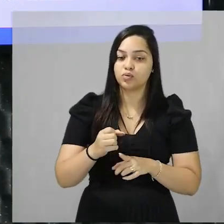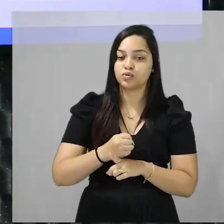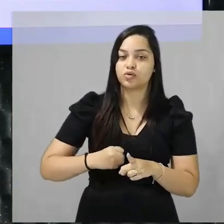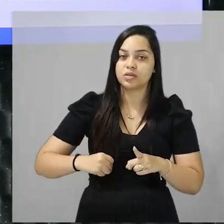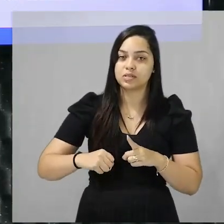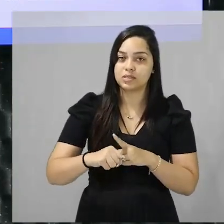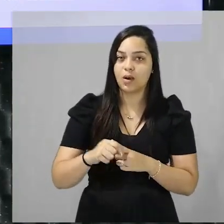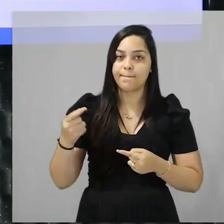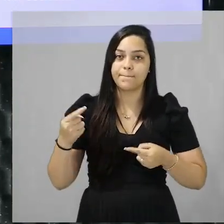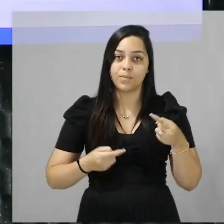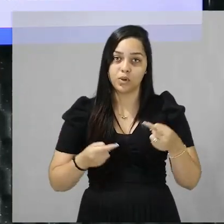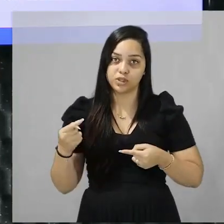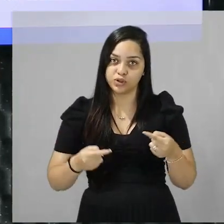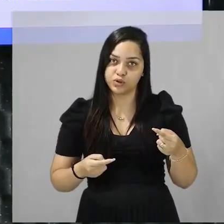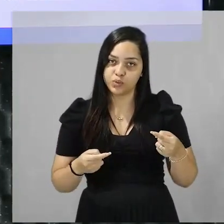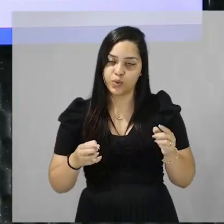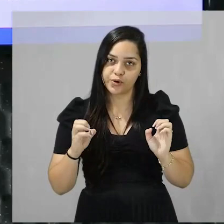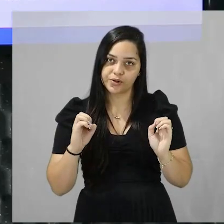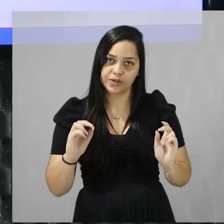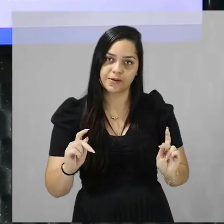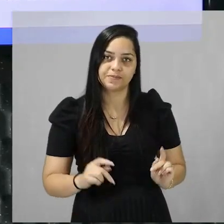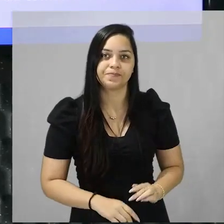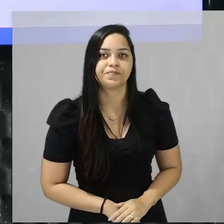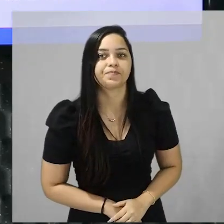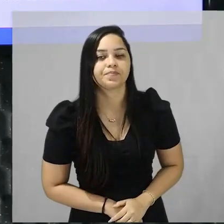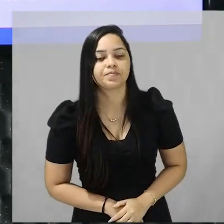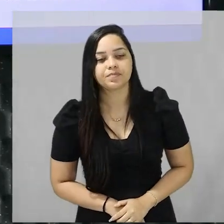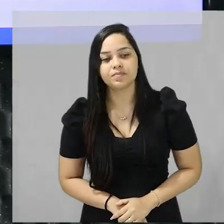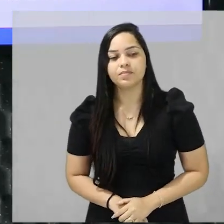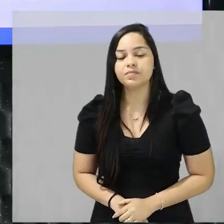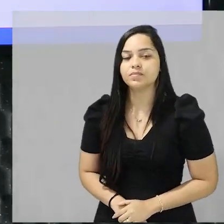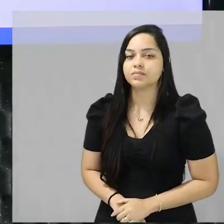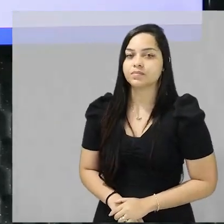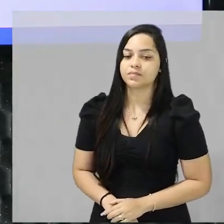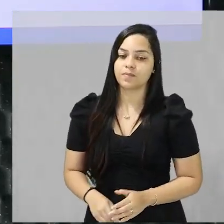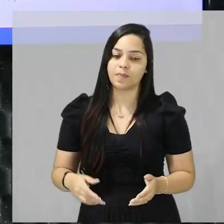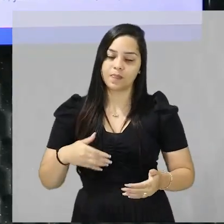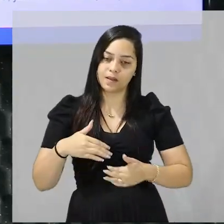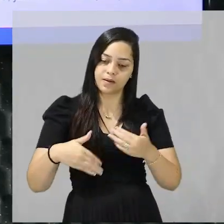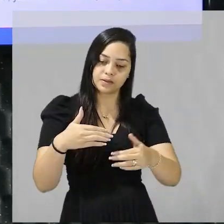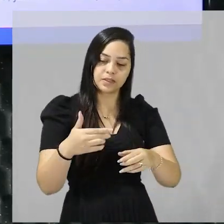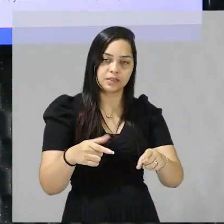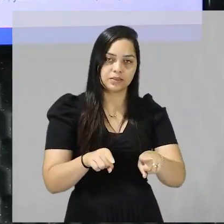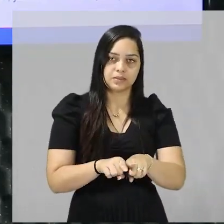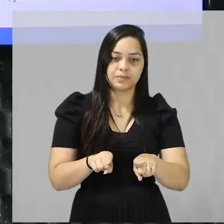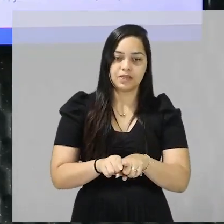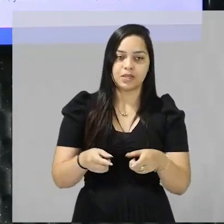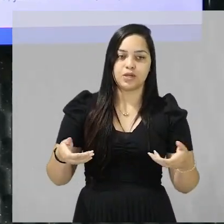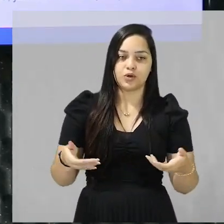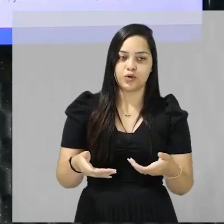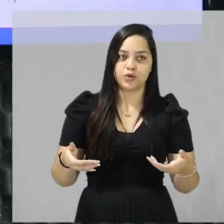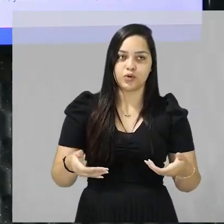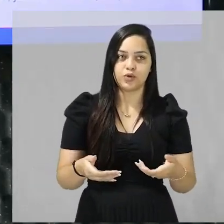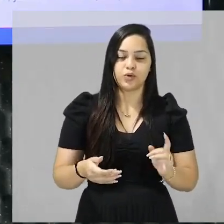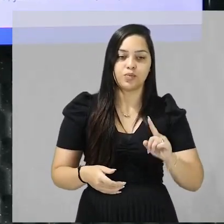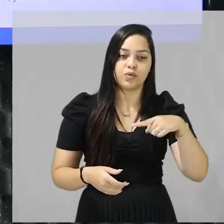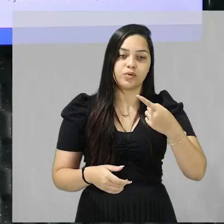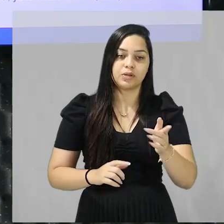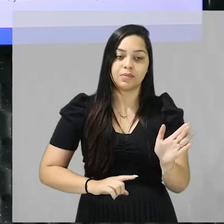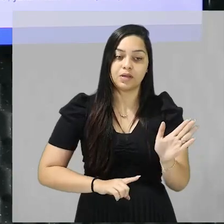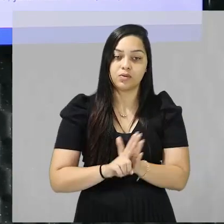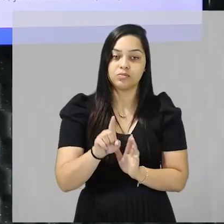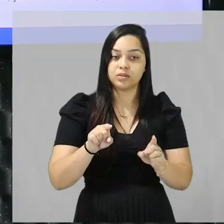social, político, ok? Vamos avançar um pouquinho aqui, vamos pegar uma outra